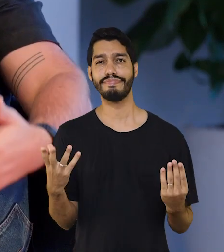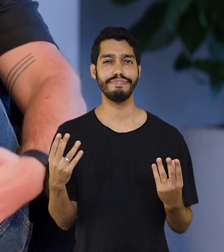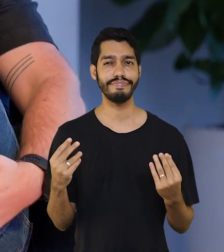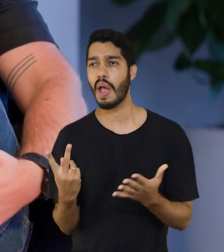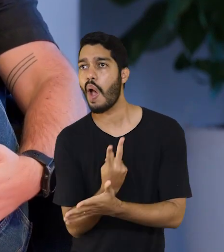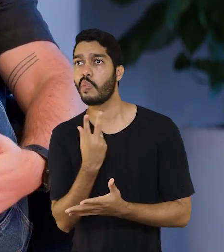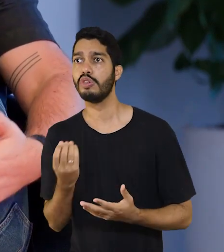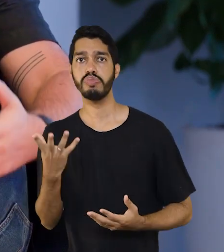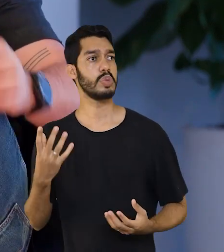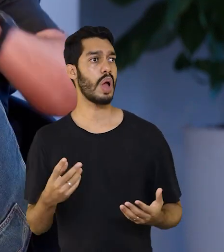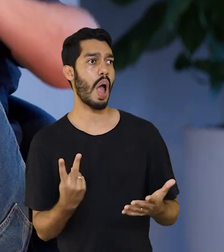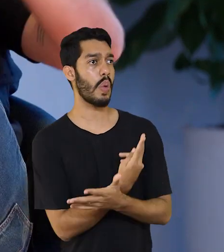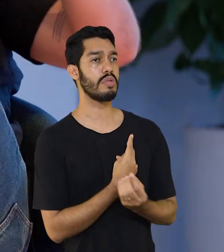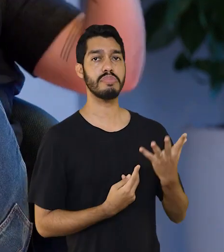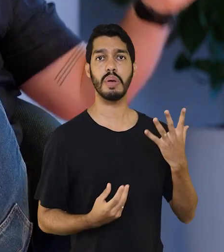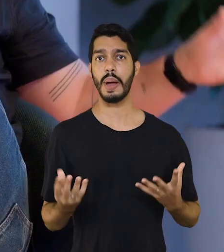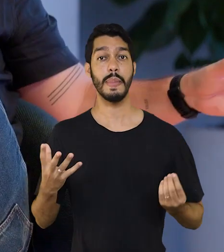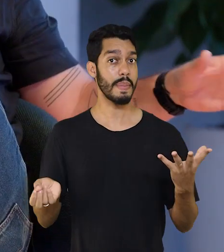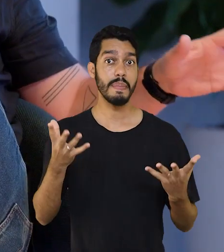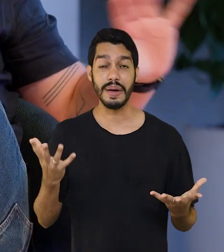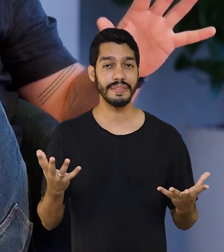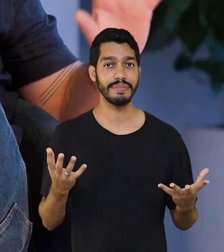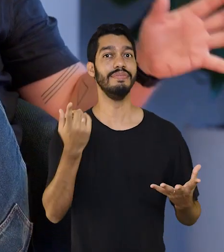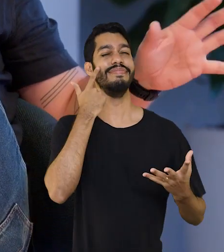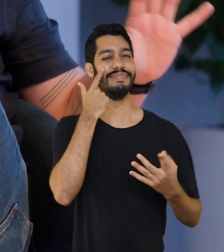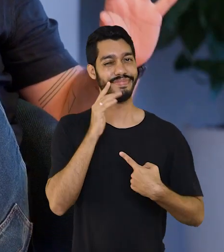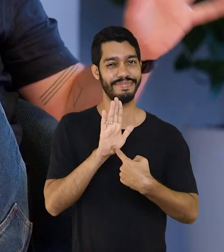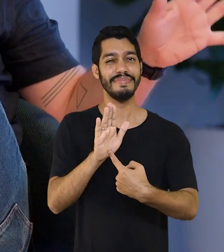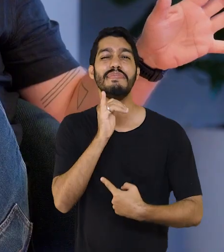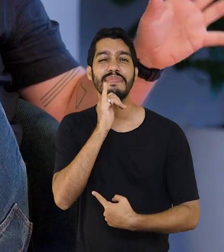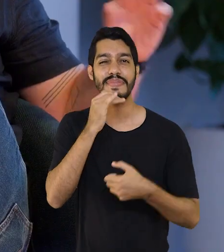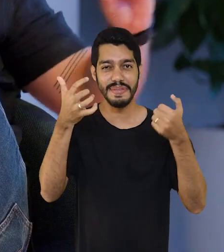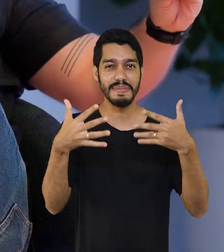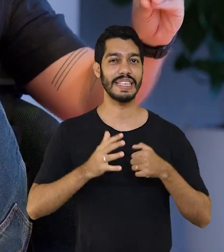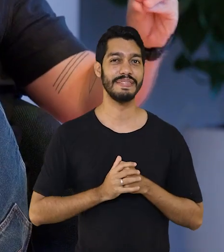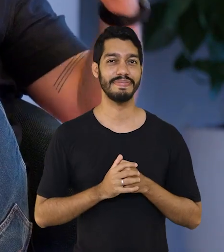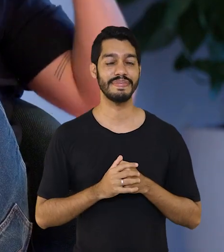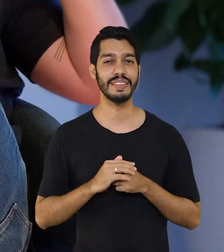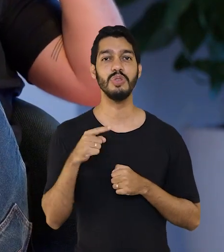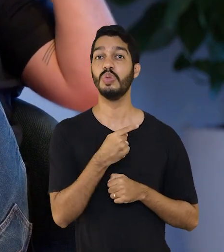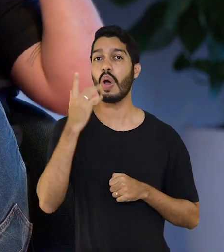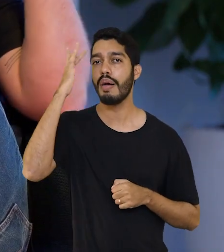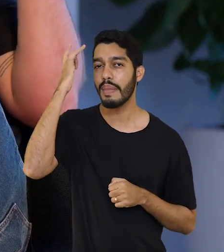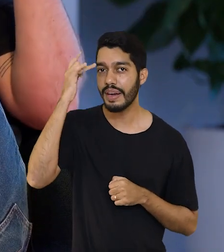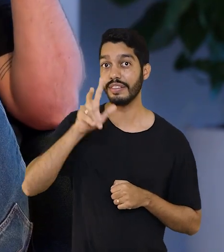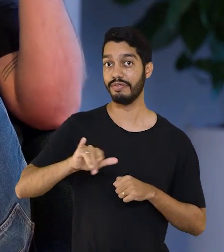muitas coisas, tá? Porque existe muita coisa acontecendo relevante ao mesmo tempo na cultura agora. Vou dar alguns exemplos para